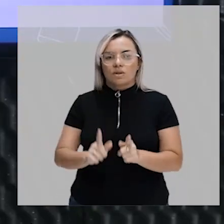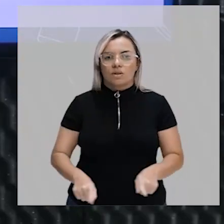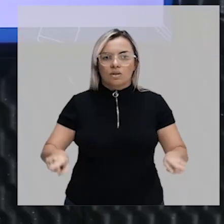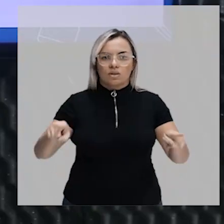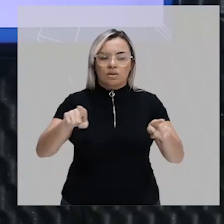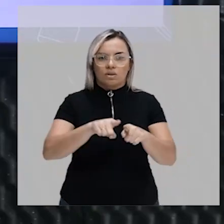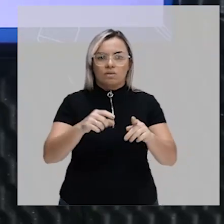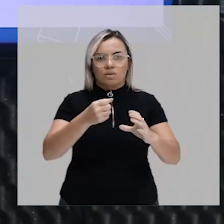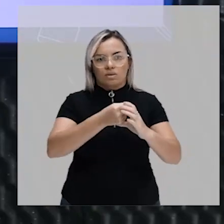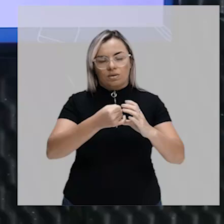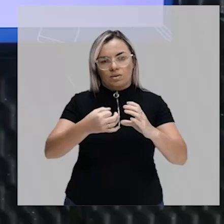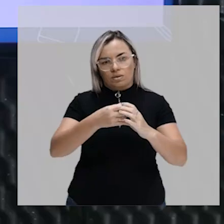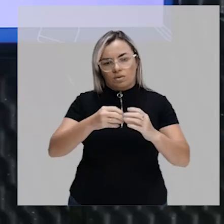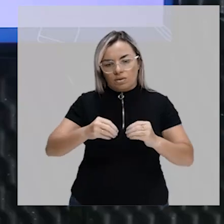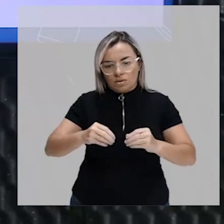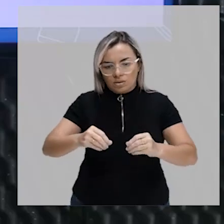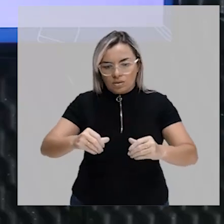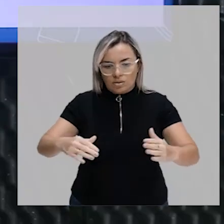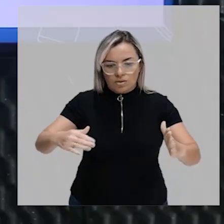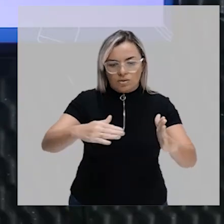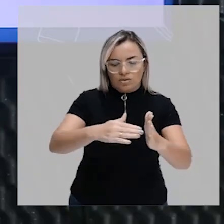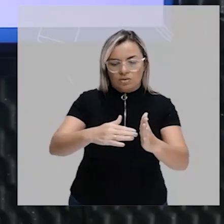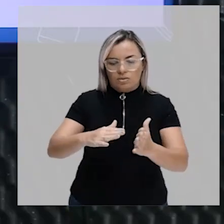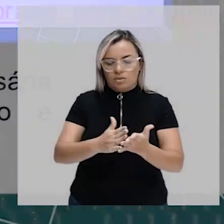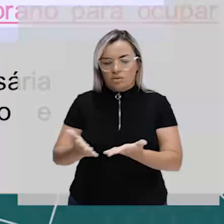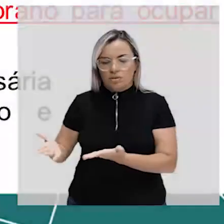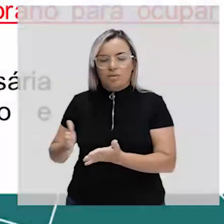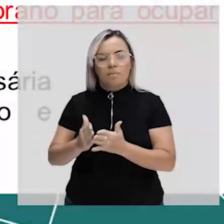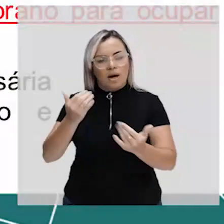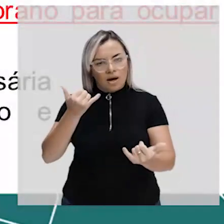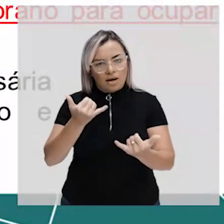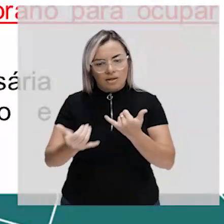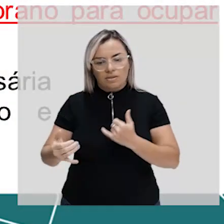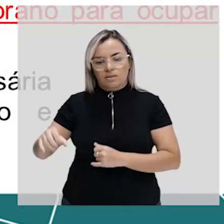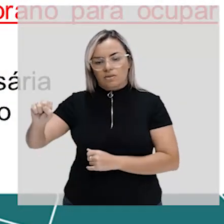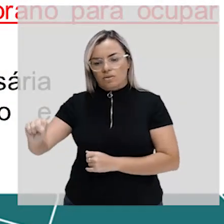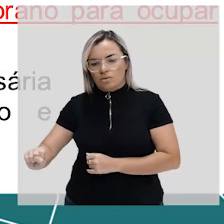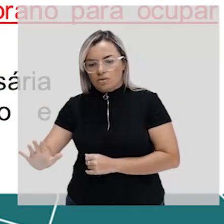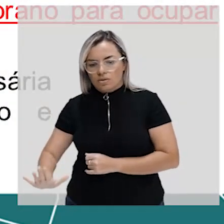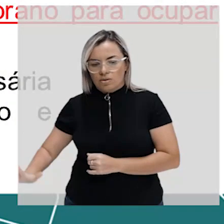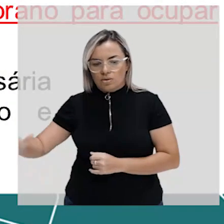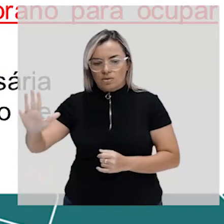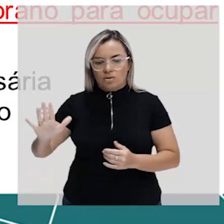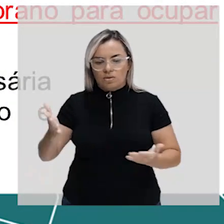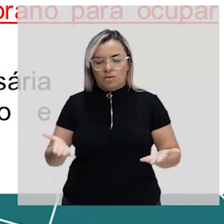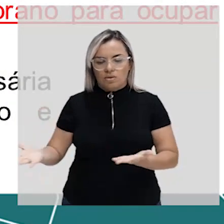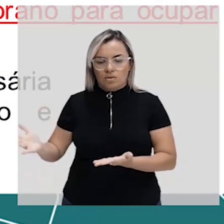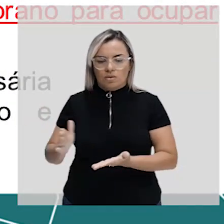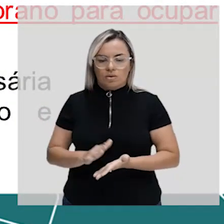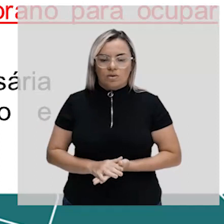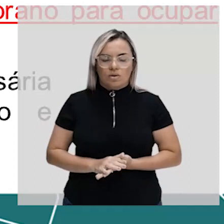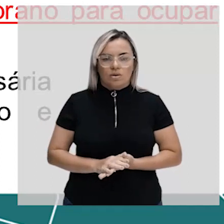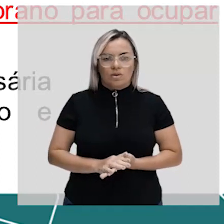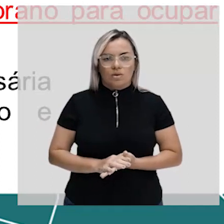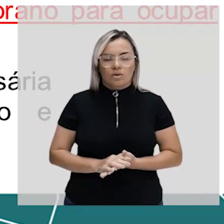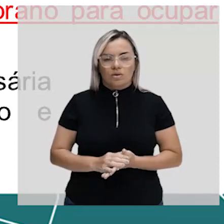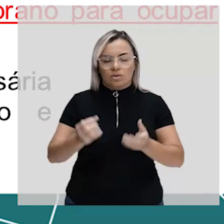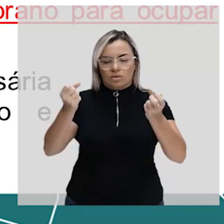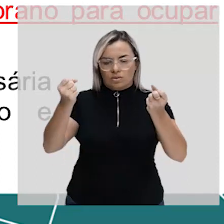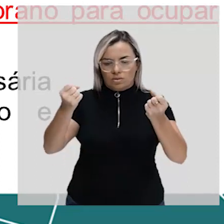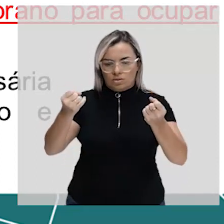certo? Mais semelhantes com essa região. Quando a gente fala, por exemplo, de principalmente grau de urbanização e